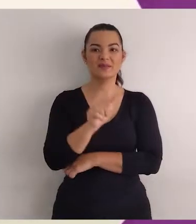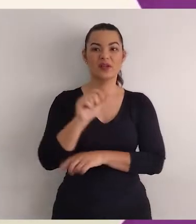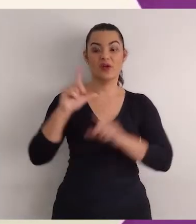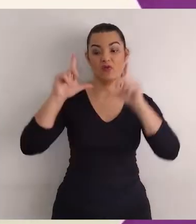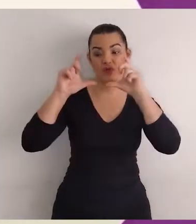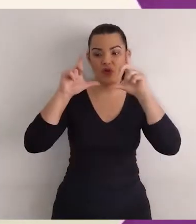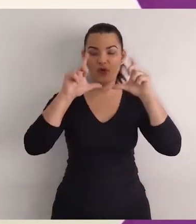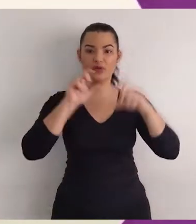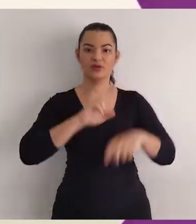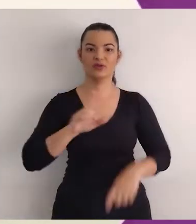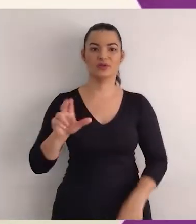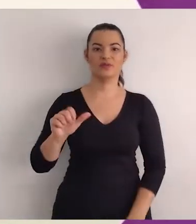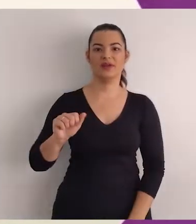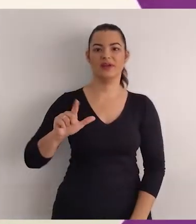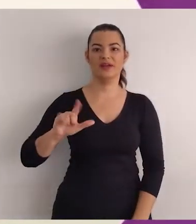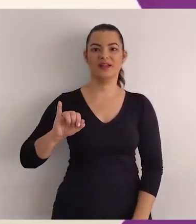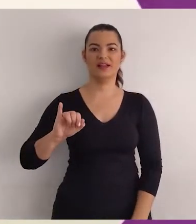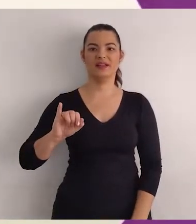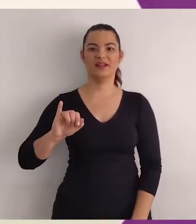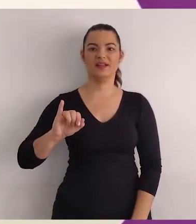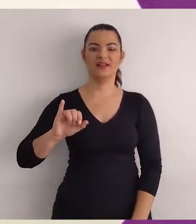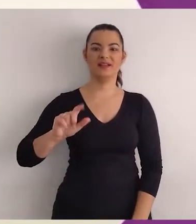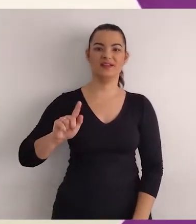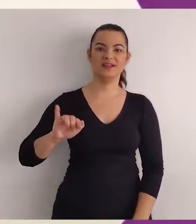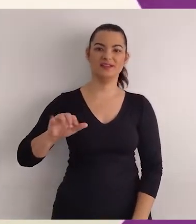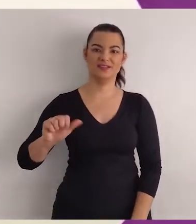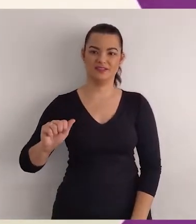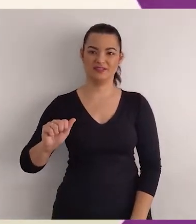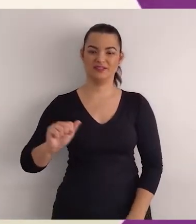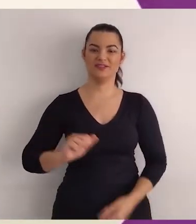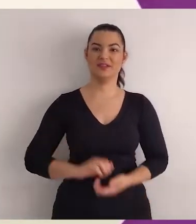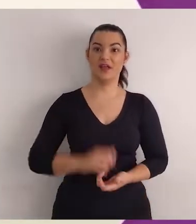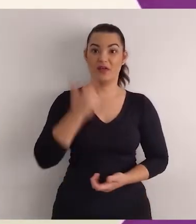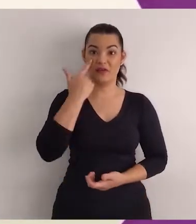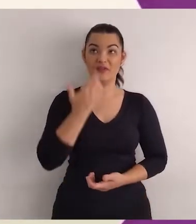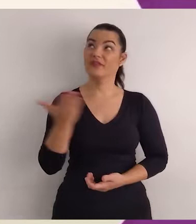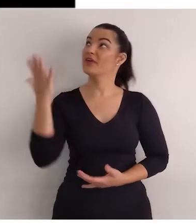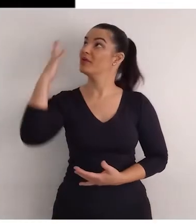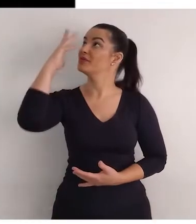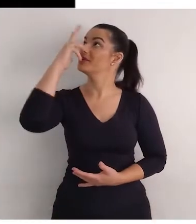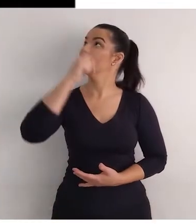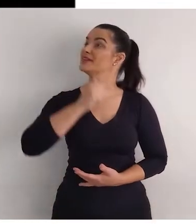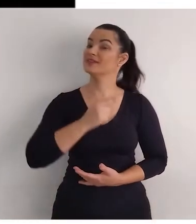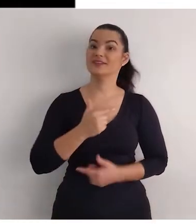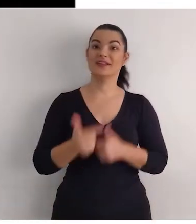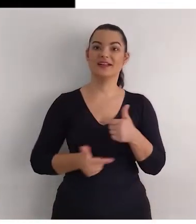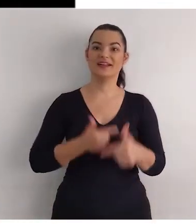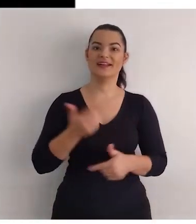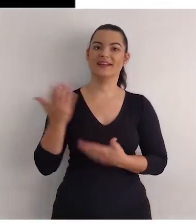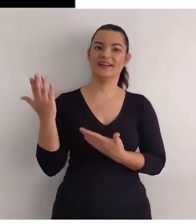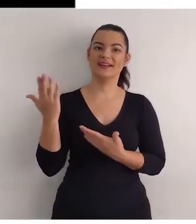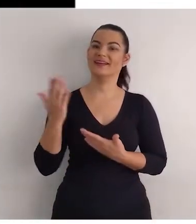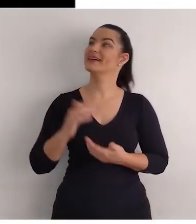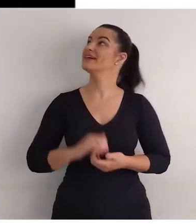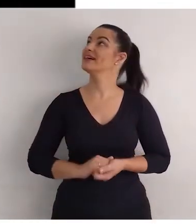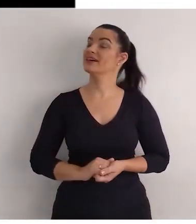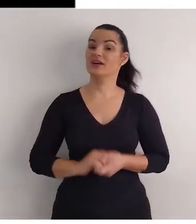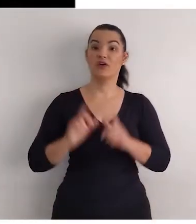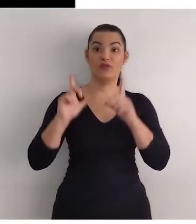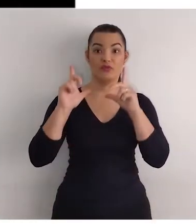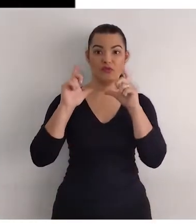Alixa Brodowicz. Veja o lindo trabalho que ela faz. As fotos dessa